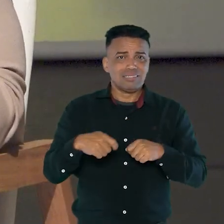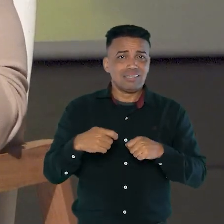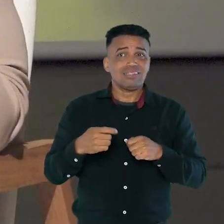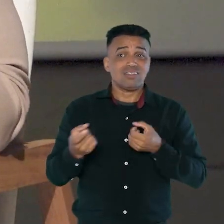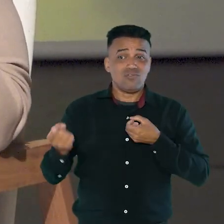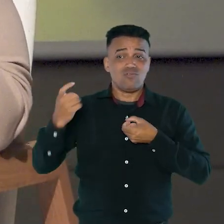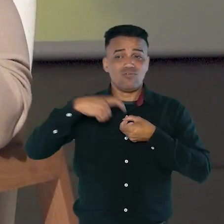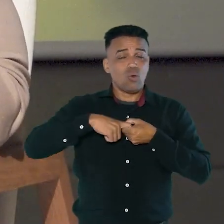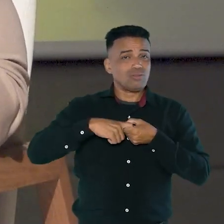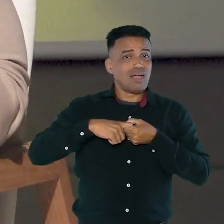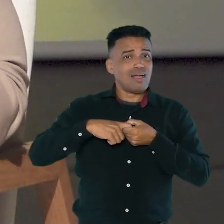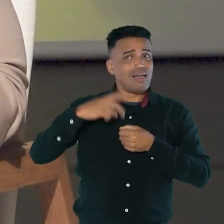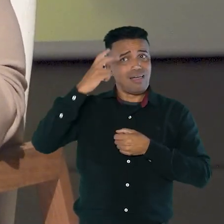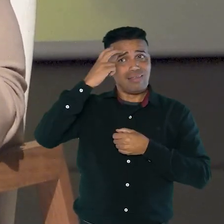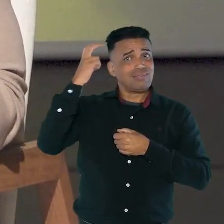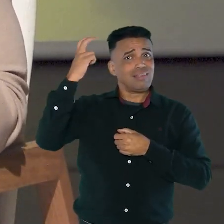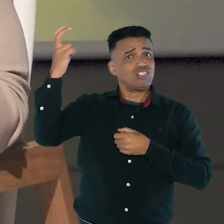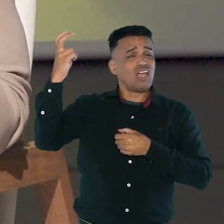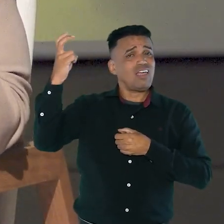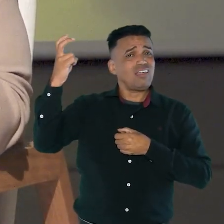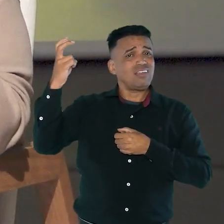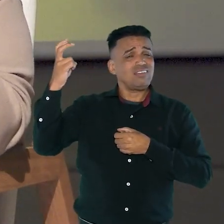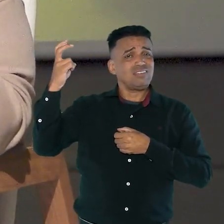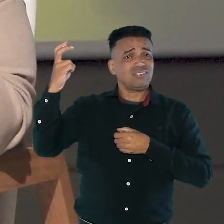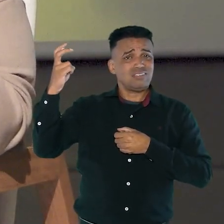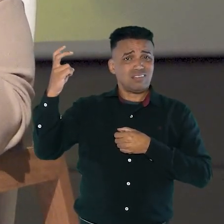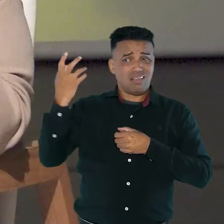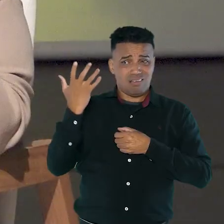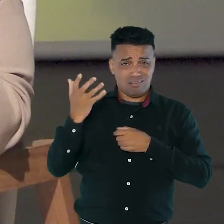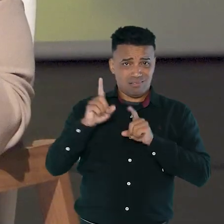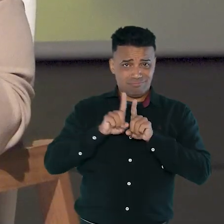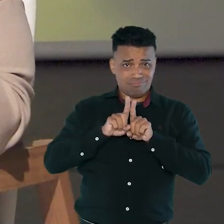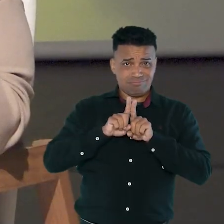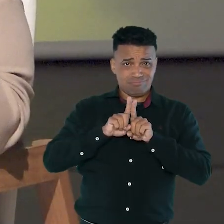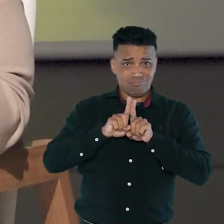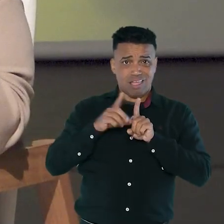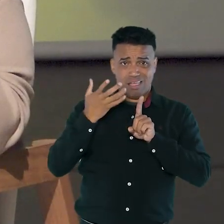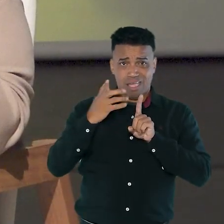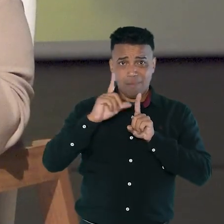essa inteligência de deixar ir.